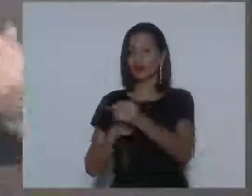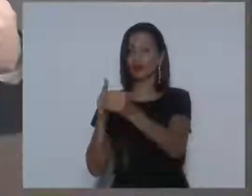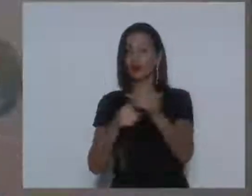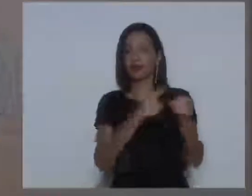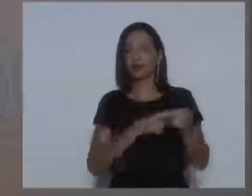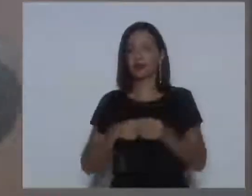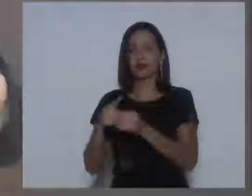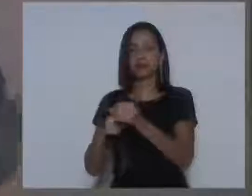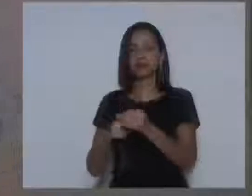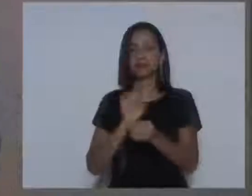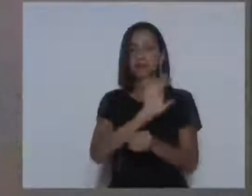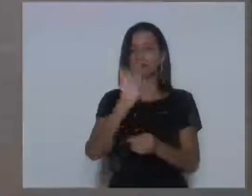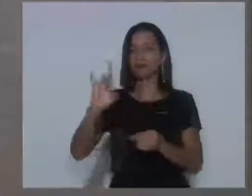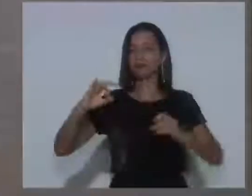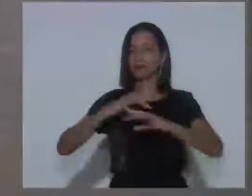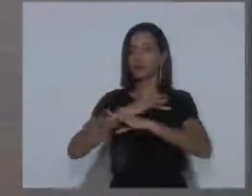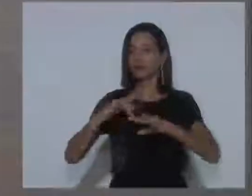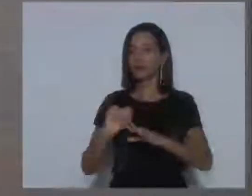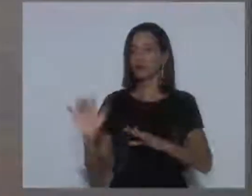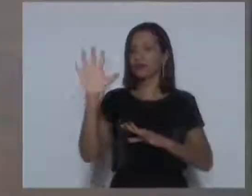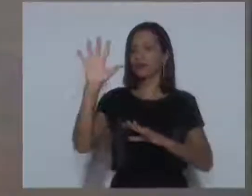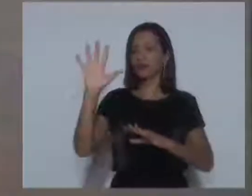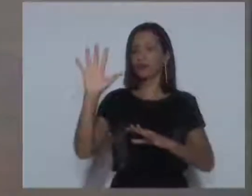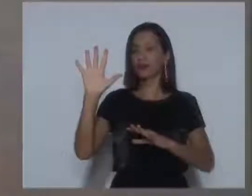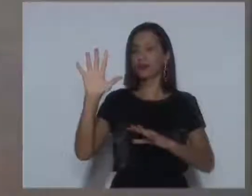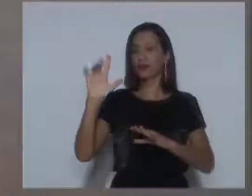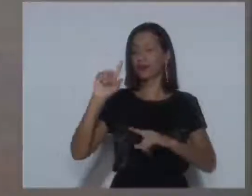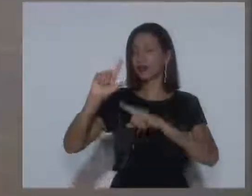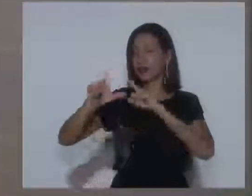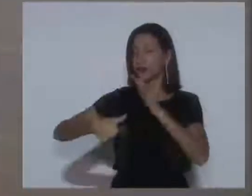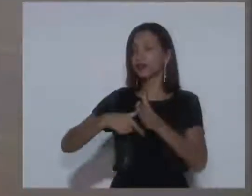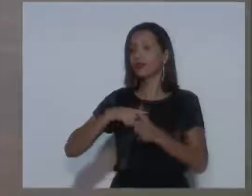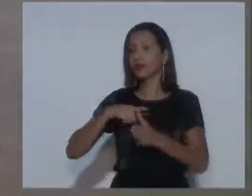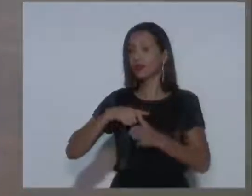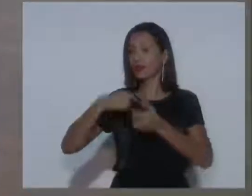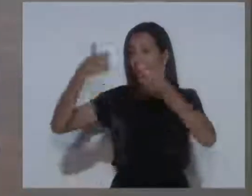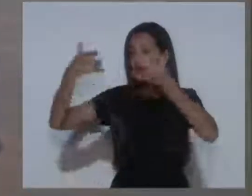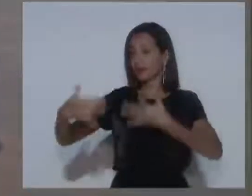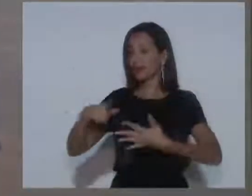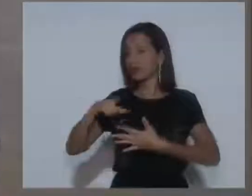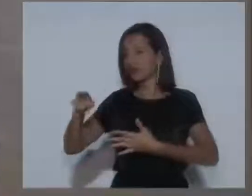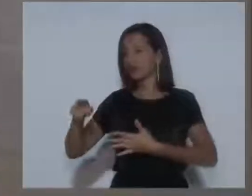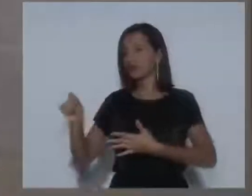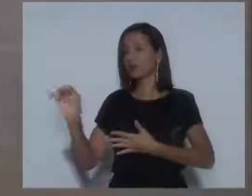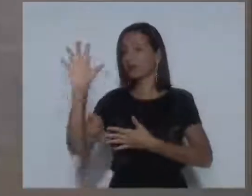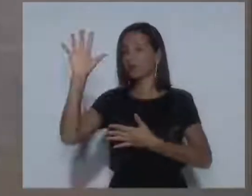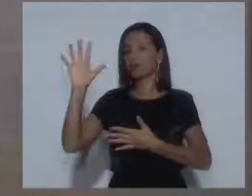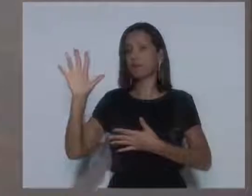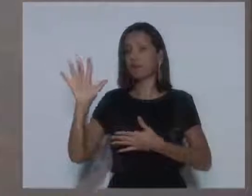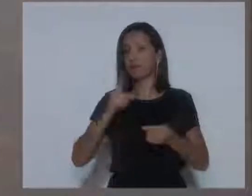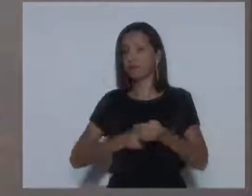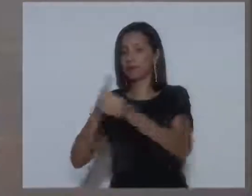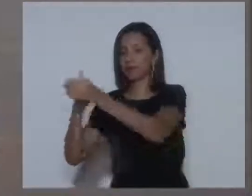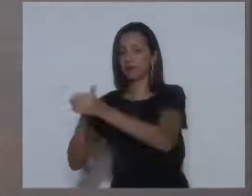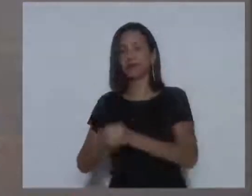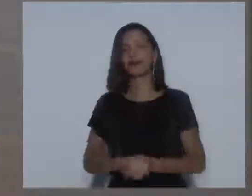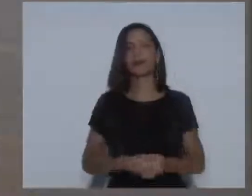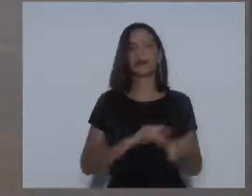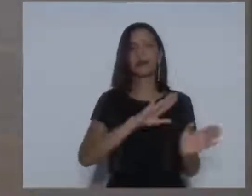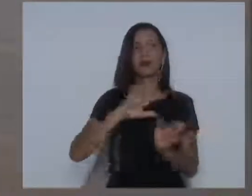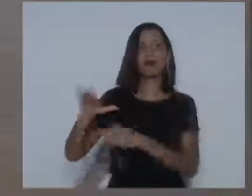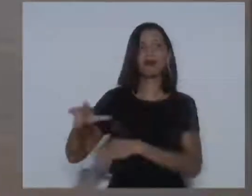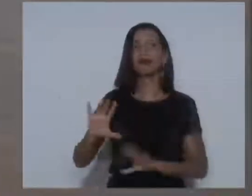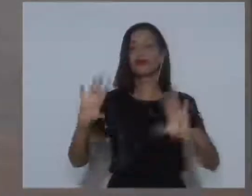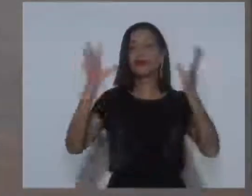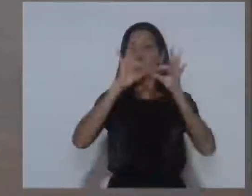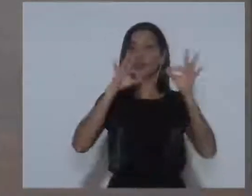antessala para justificar o aumento do ônibus local. E para encerrar mesmo, já que sobrou alguns segundos, da festa